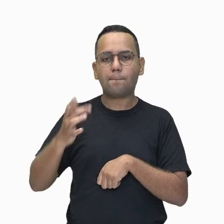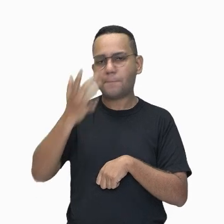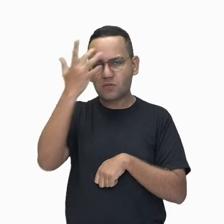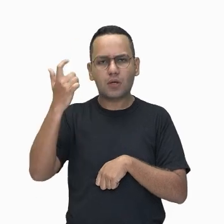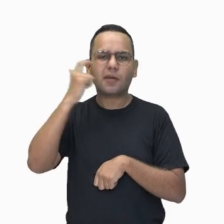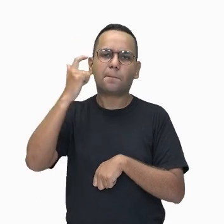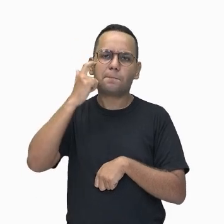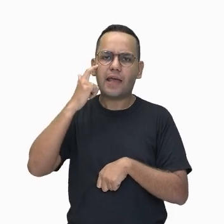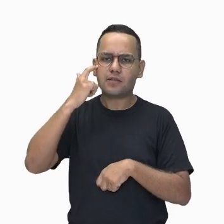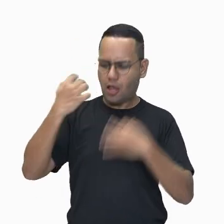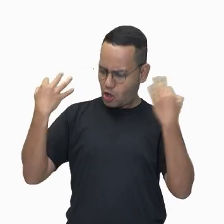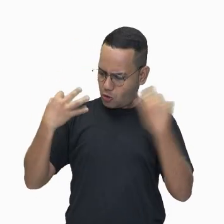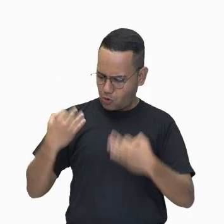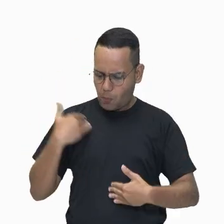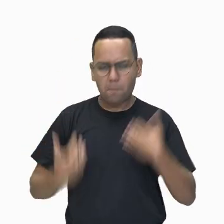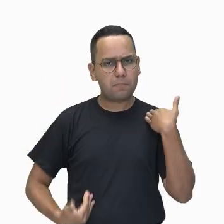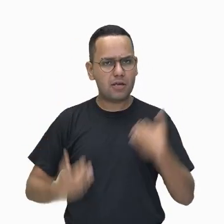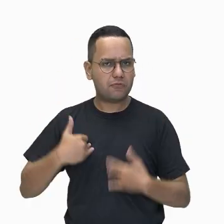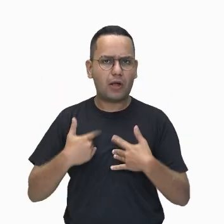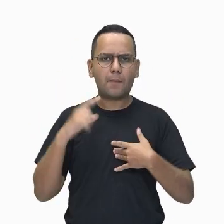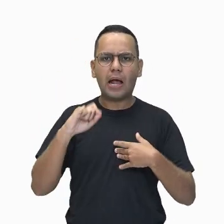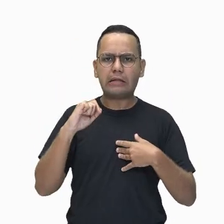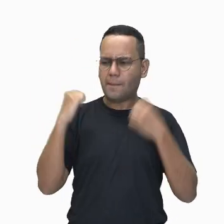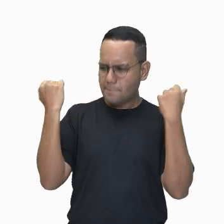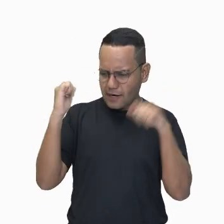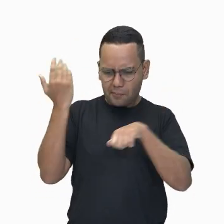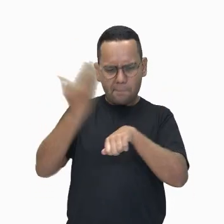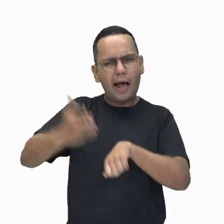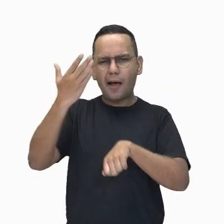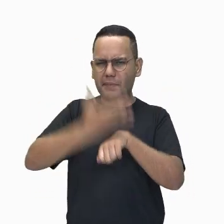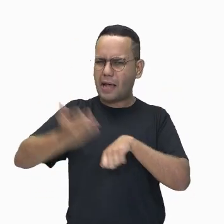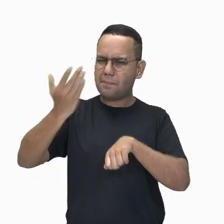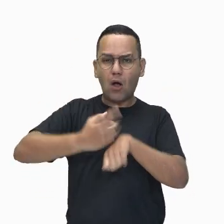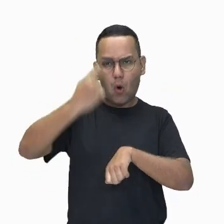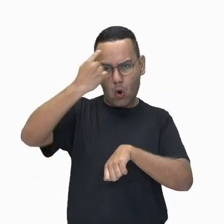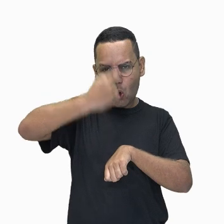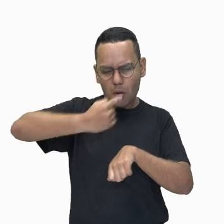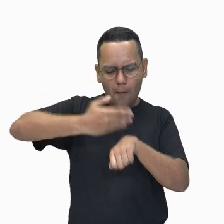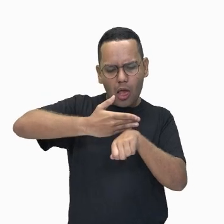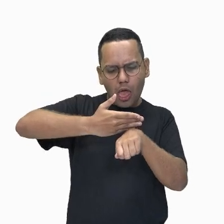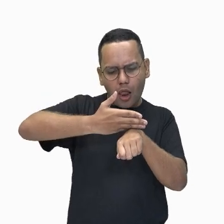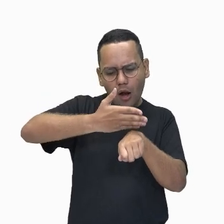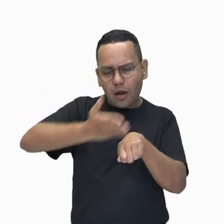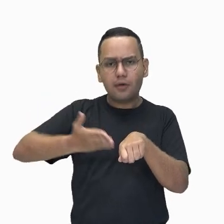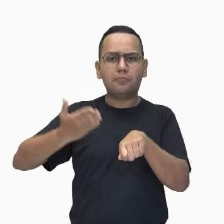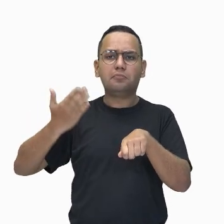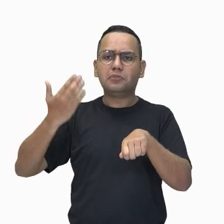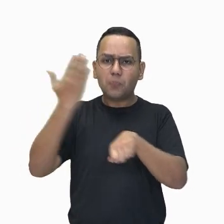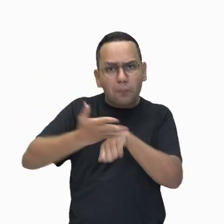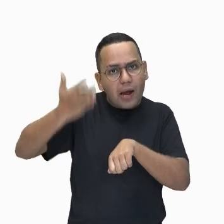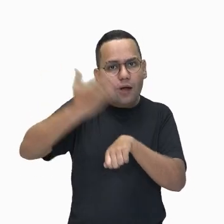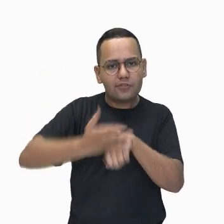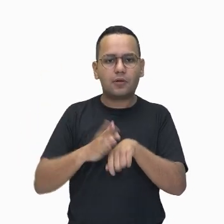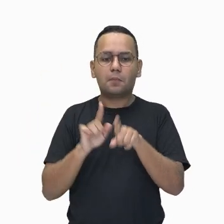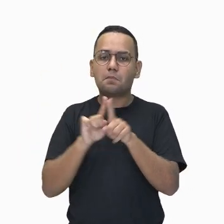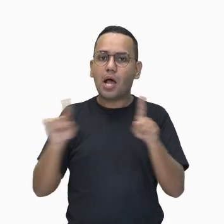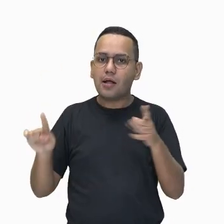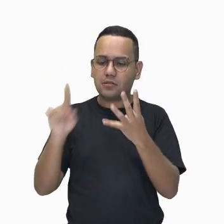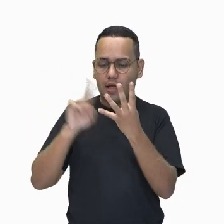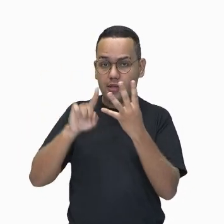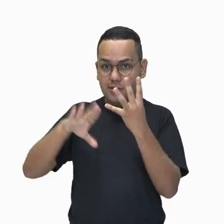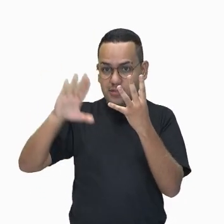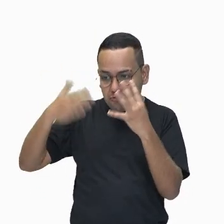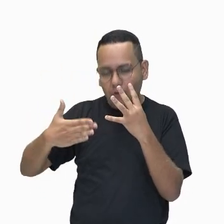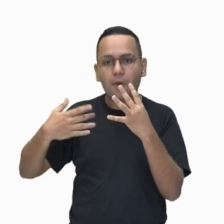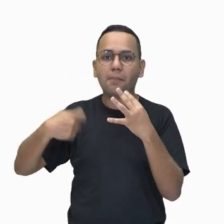levando a uma prática desregrada e até exagerada de exercícios físicos, né? Então, esse cuidado com o corpo a gente precisa ter,